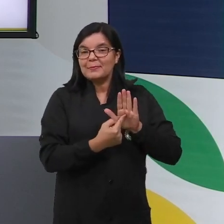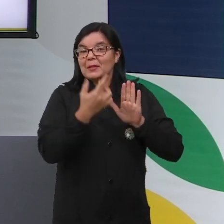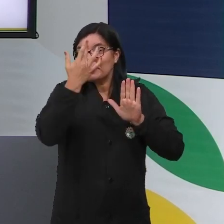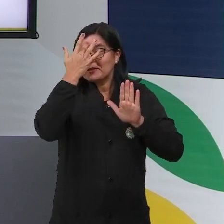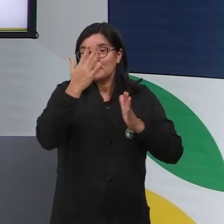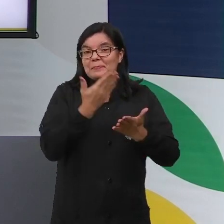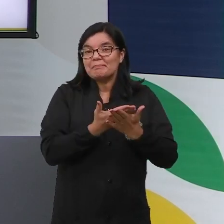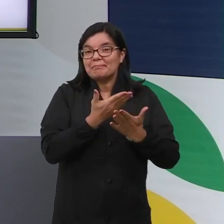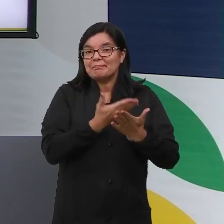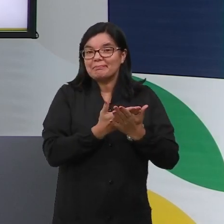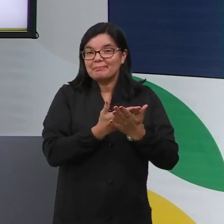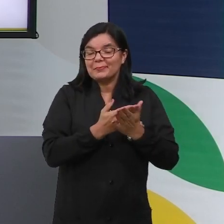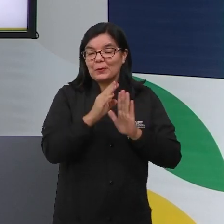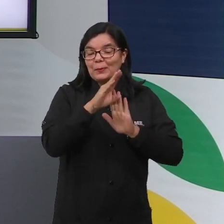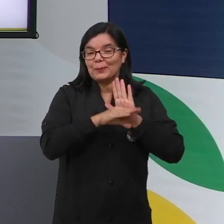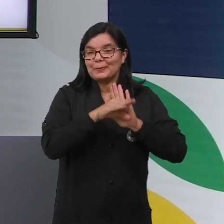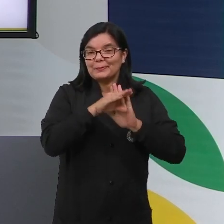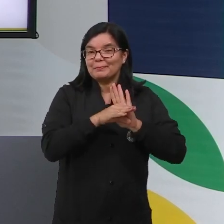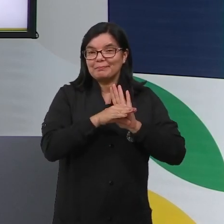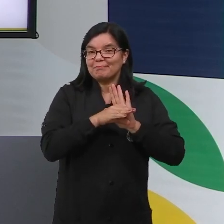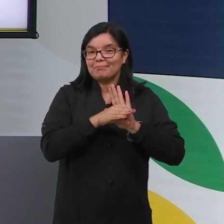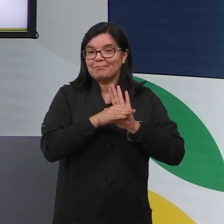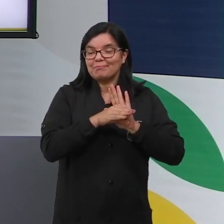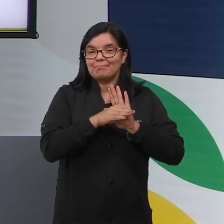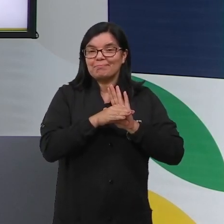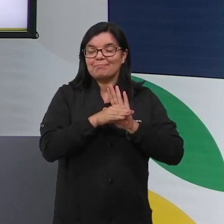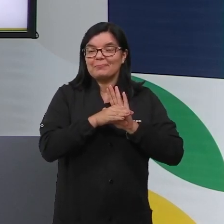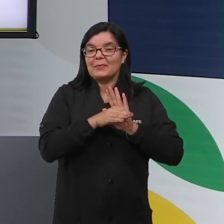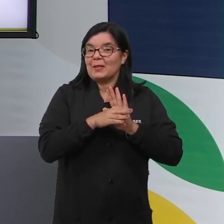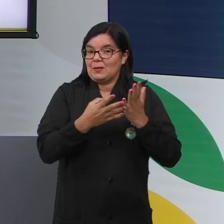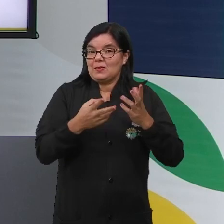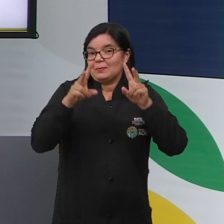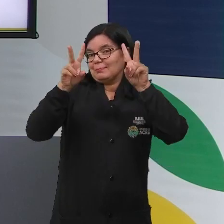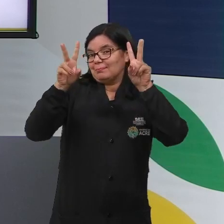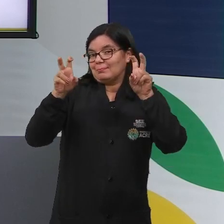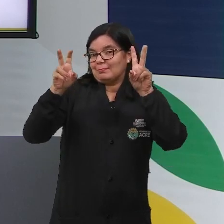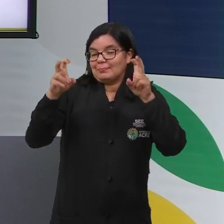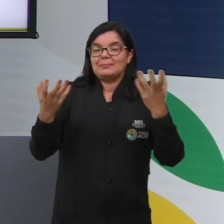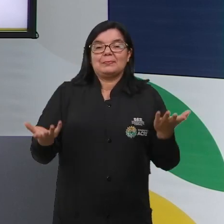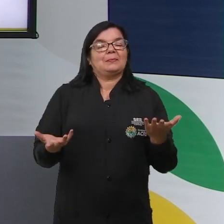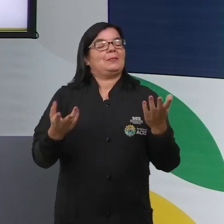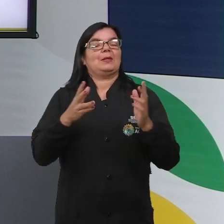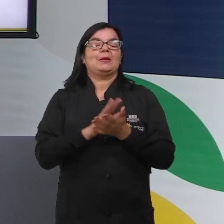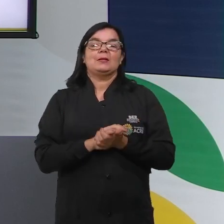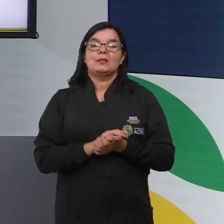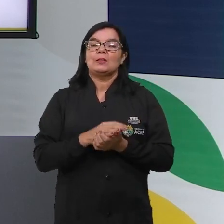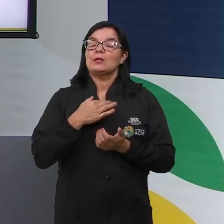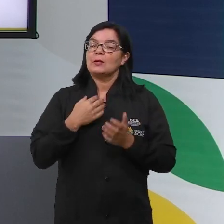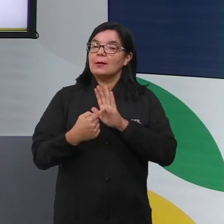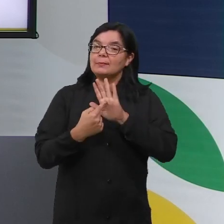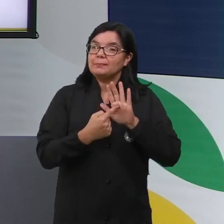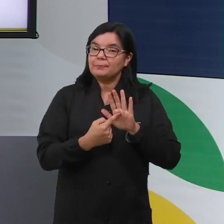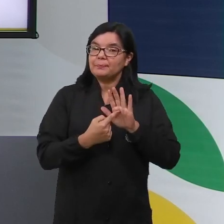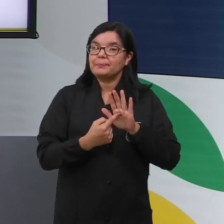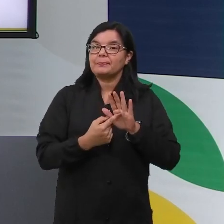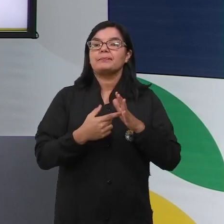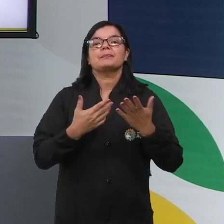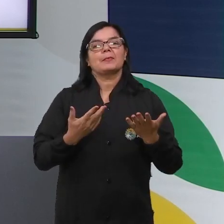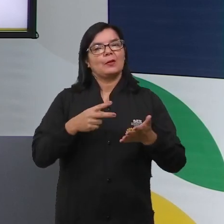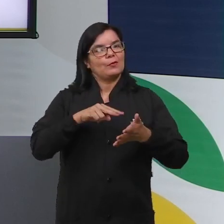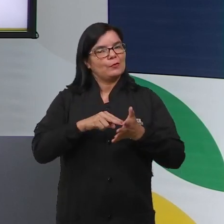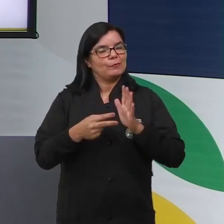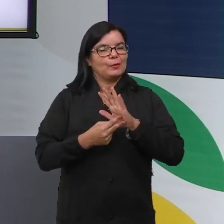não estudou o conteúdo, não se debruçou sobre a temática, sobre o assunto que seria abordado ali.